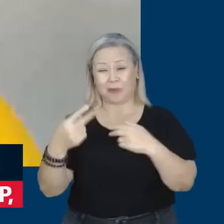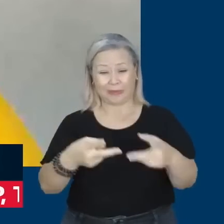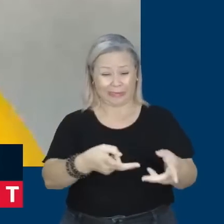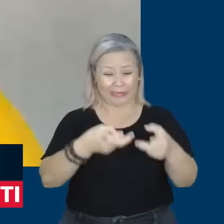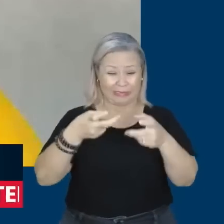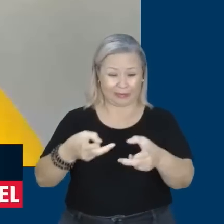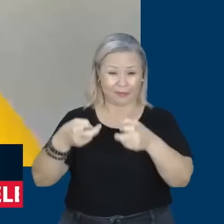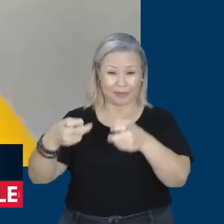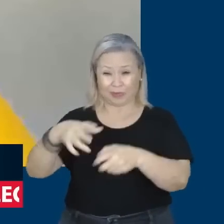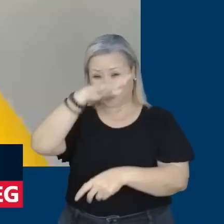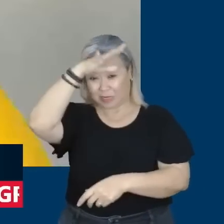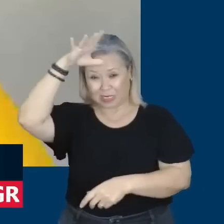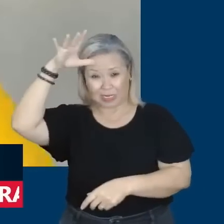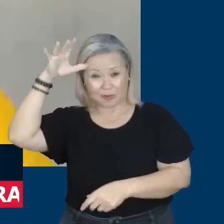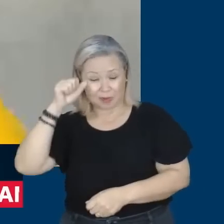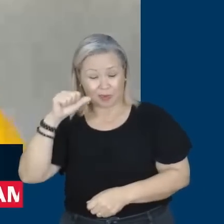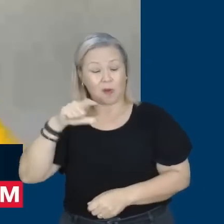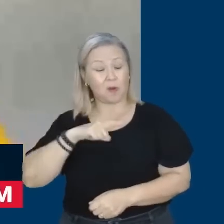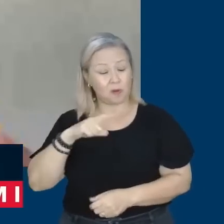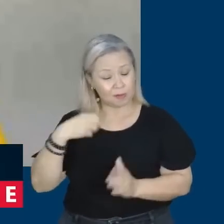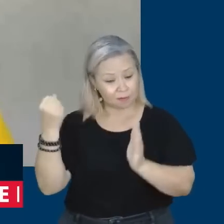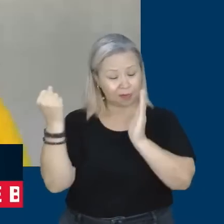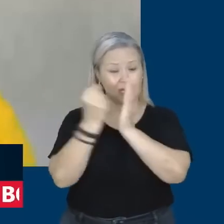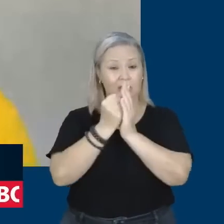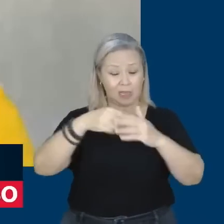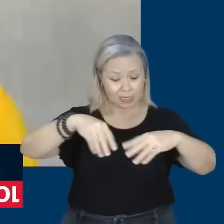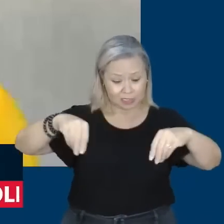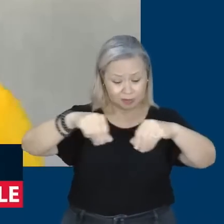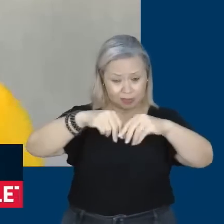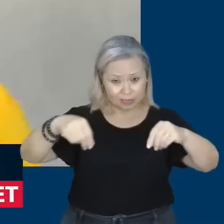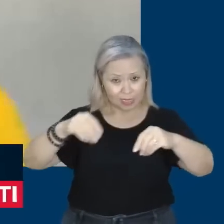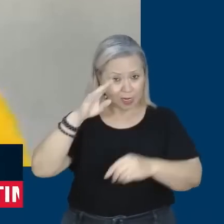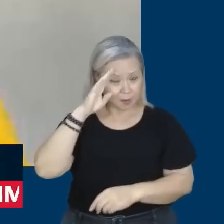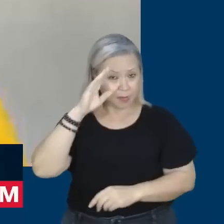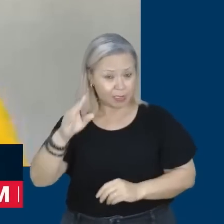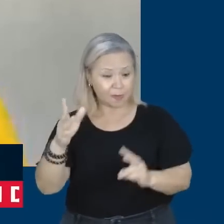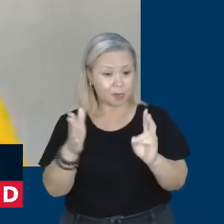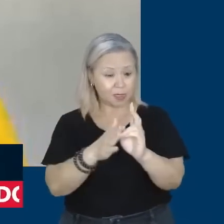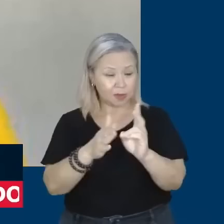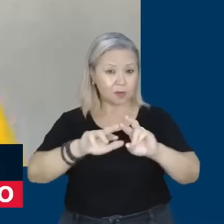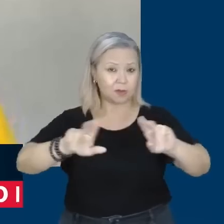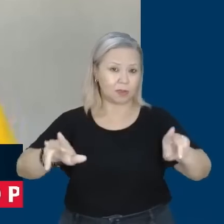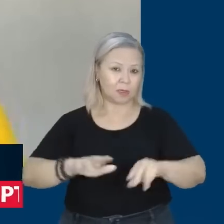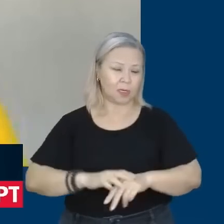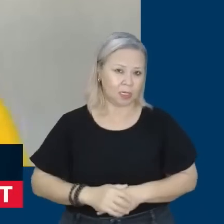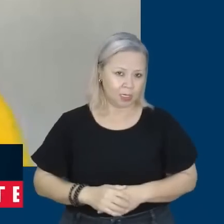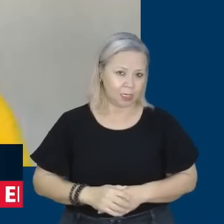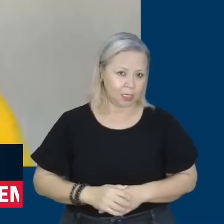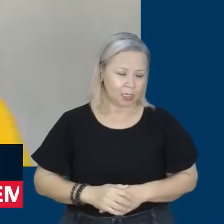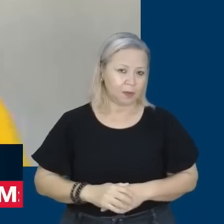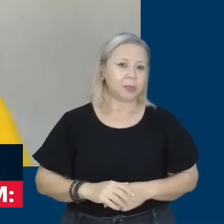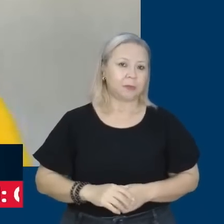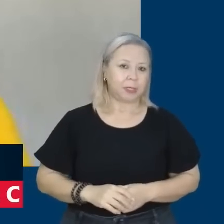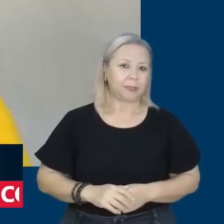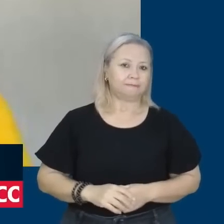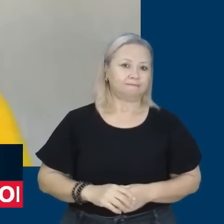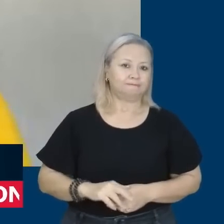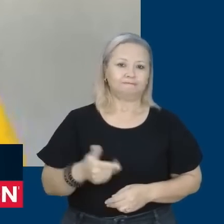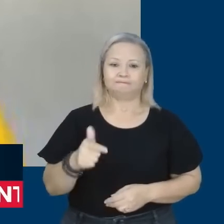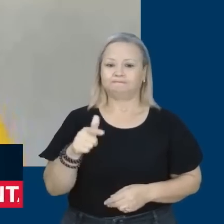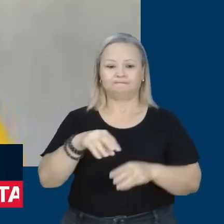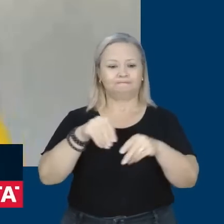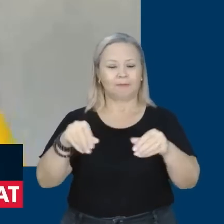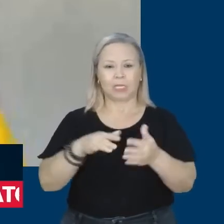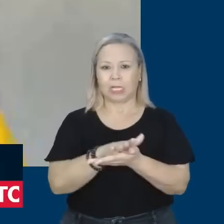mineração e ter a demarcação de terras e principalmente os indígenas não aldeados, para que o Brasil consiga